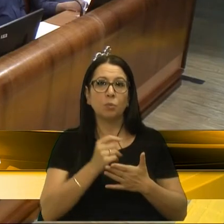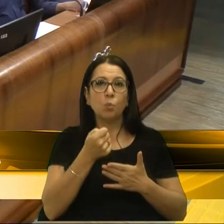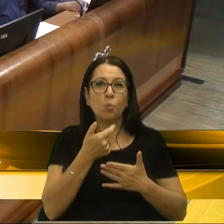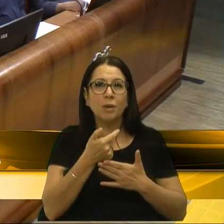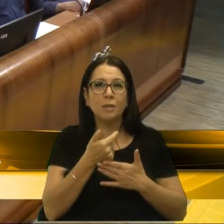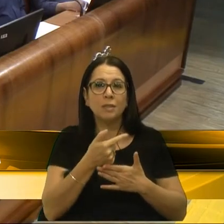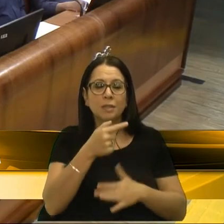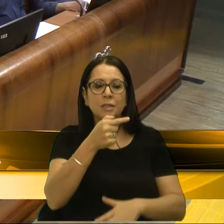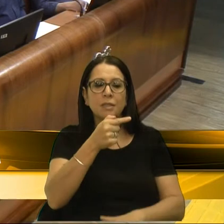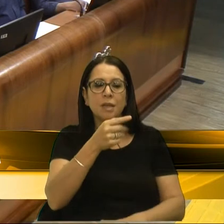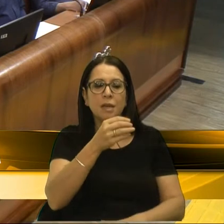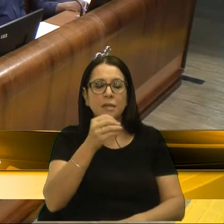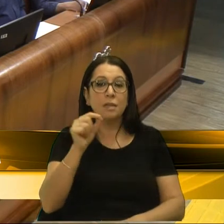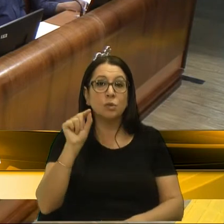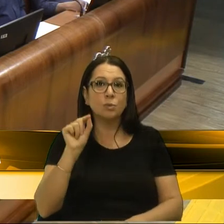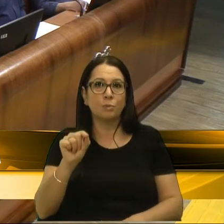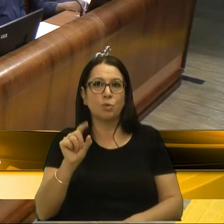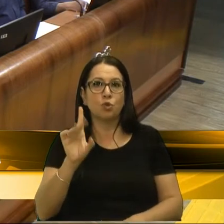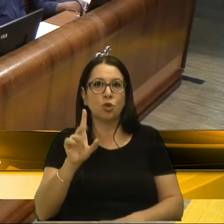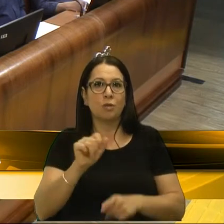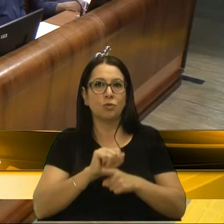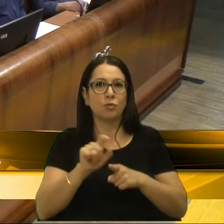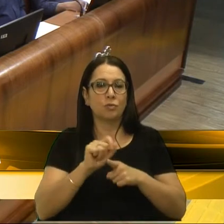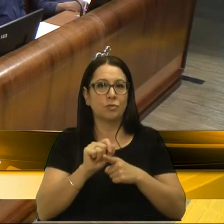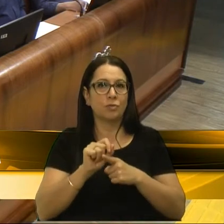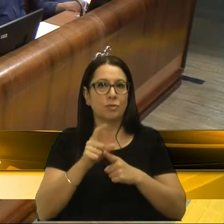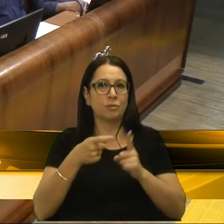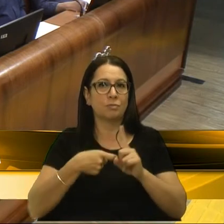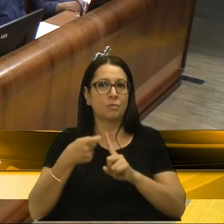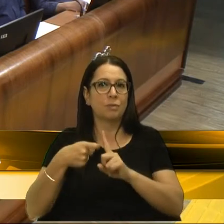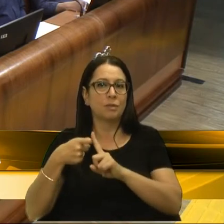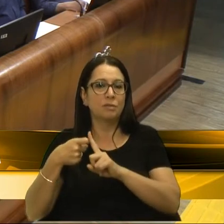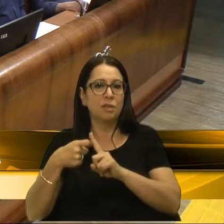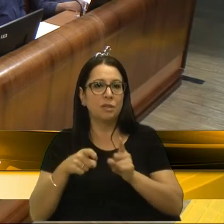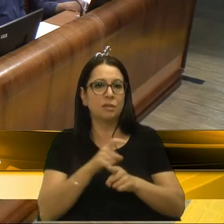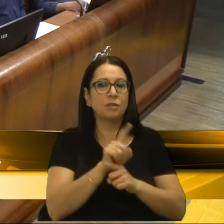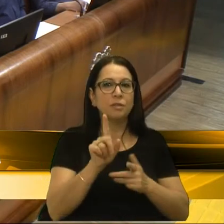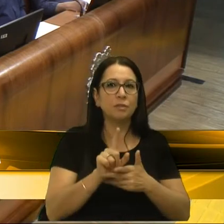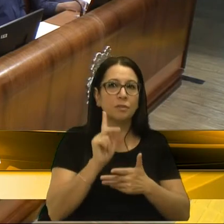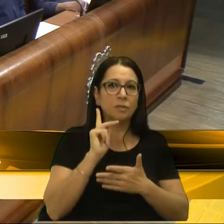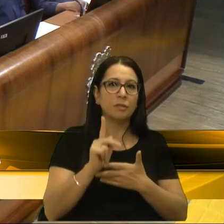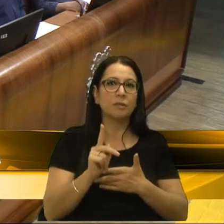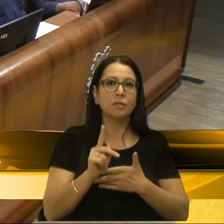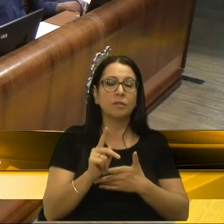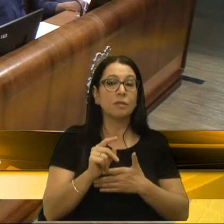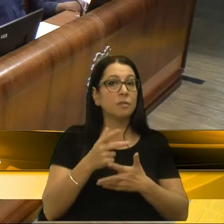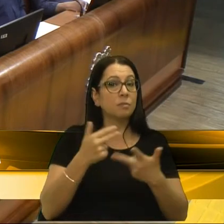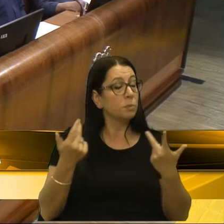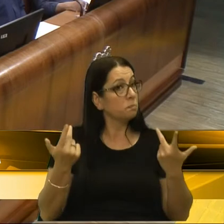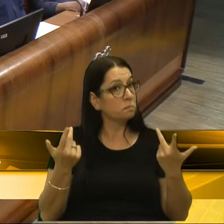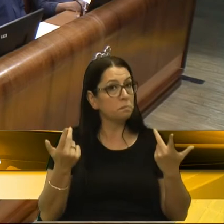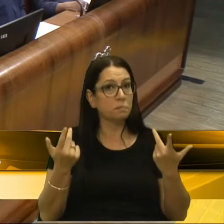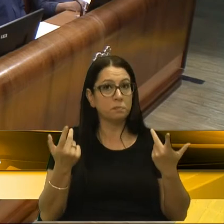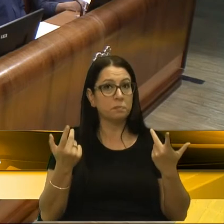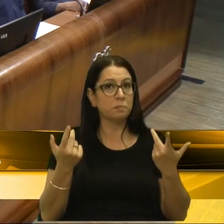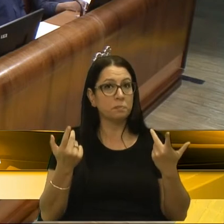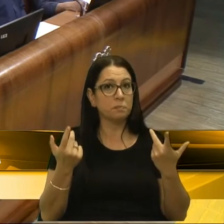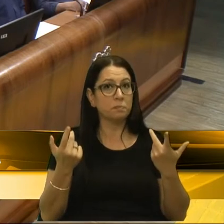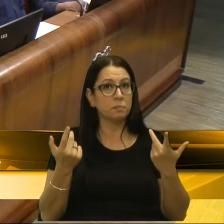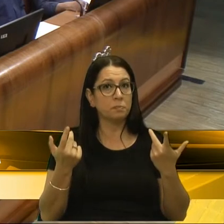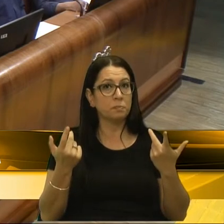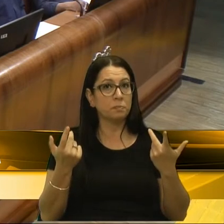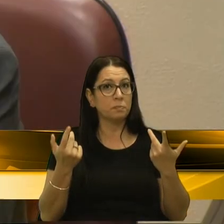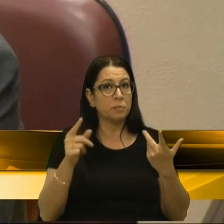em 700 mil só de aluguel, né, mensal. Né? Então, acho até que alguma coisa